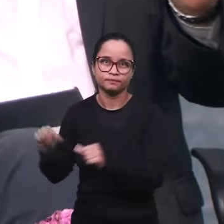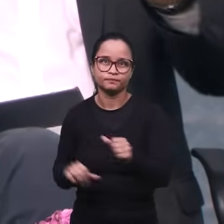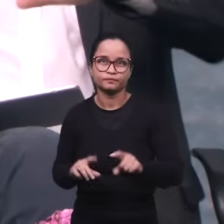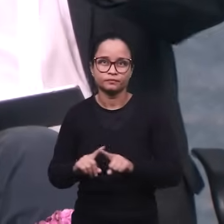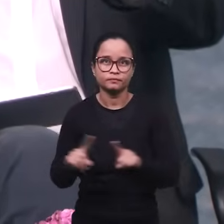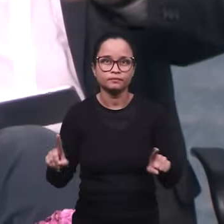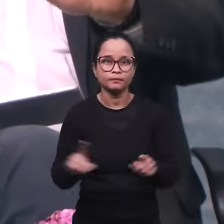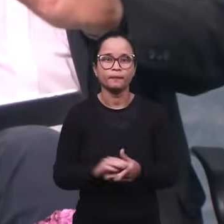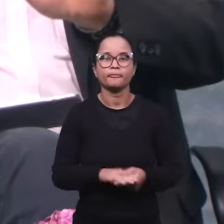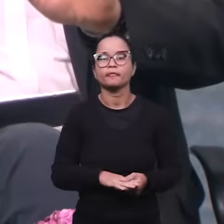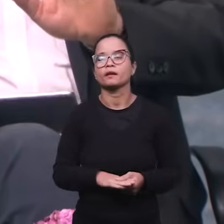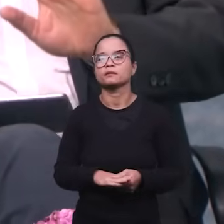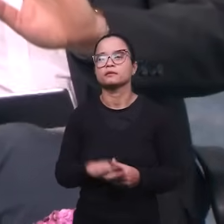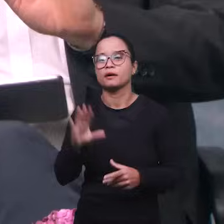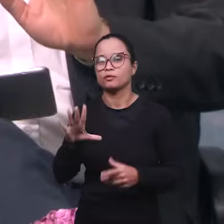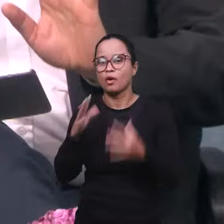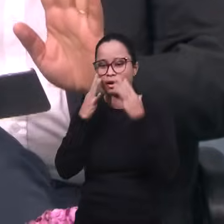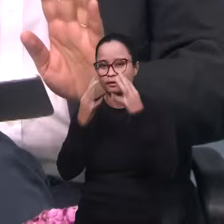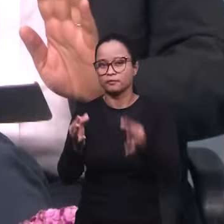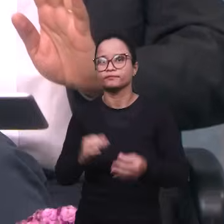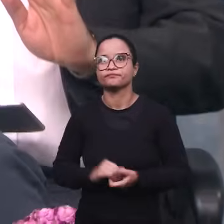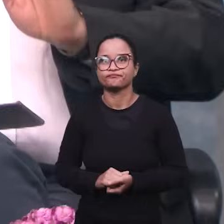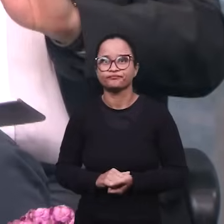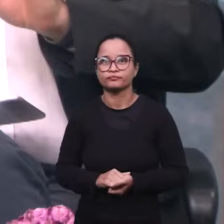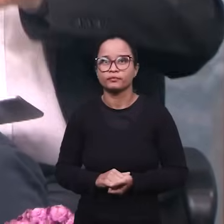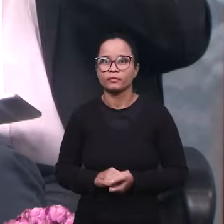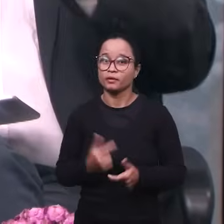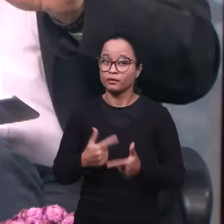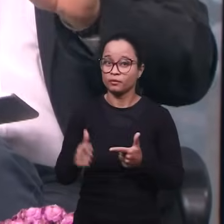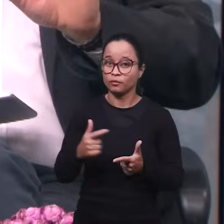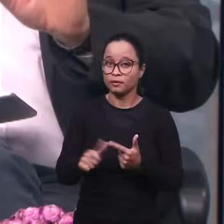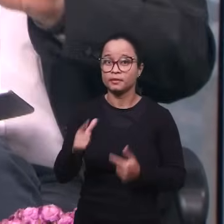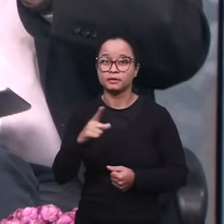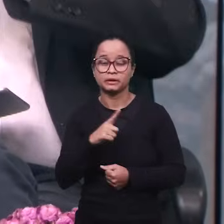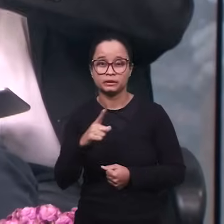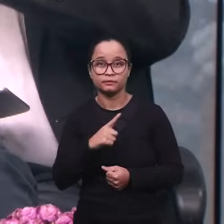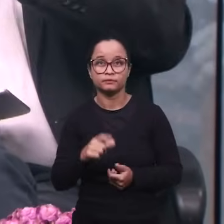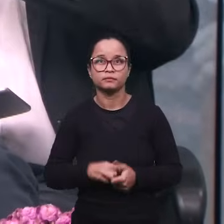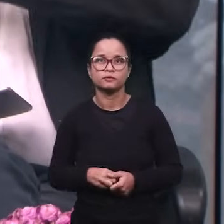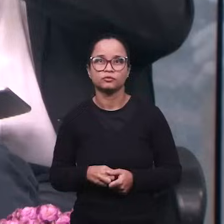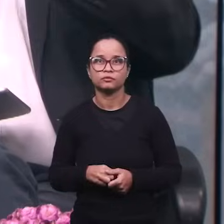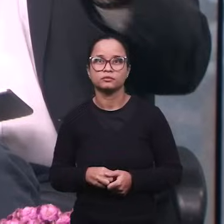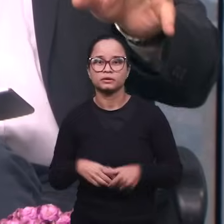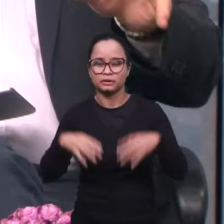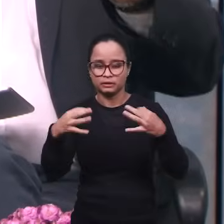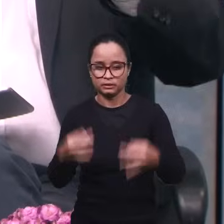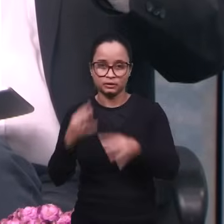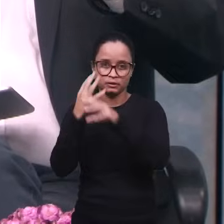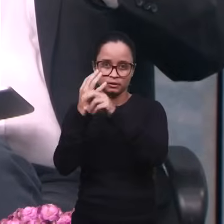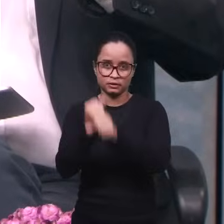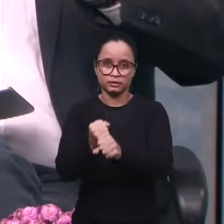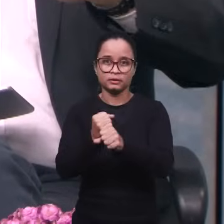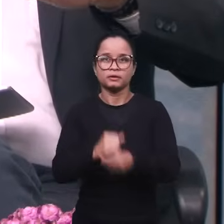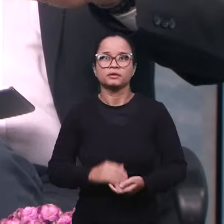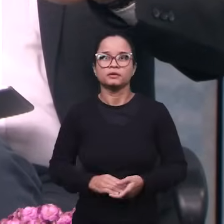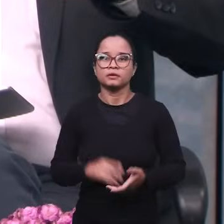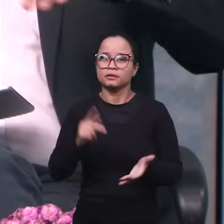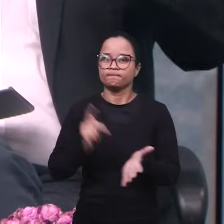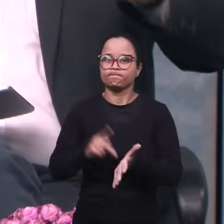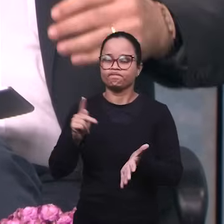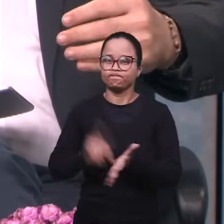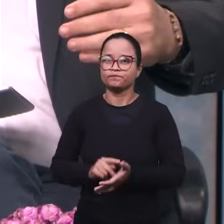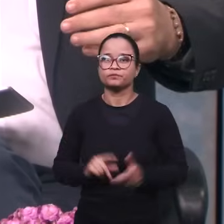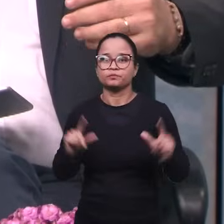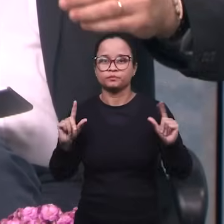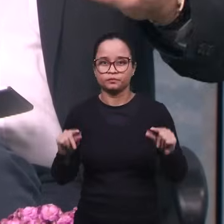você soma Sim. tudo. Mas não vamos entrar nisso aqui, é só um alerta, né? Porque era um problema que eu tinha exatamente de fazer o somatório e, na verdade, aquilo